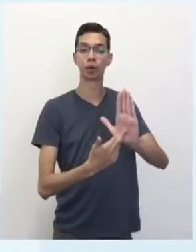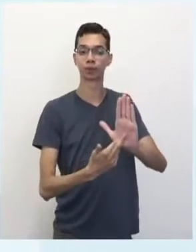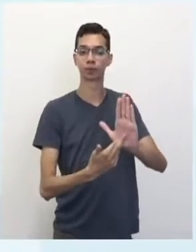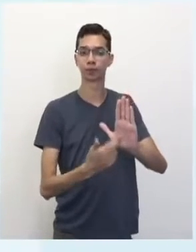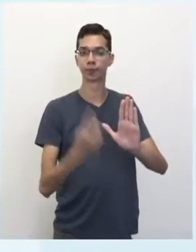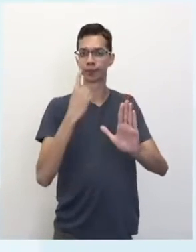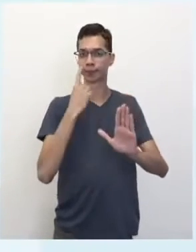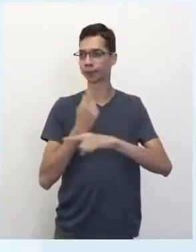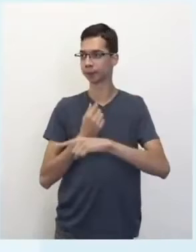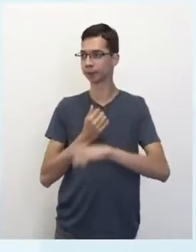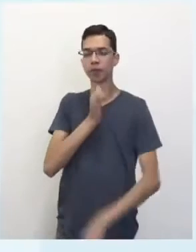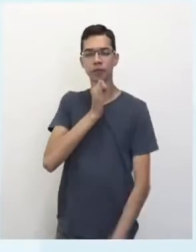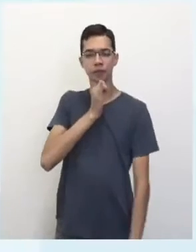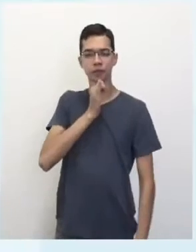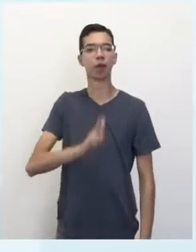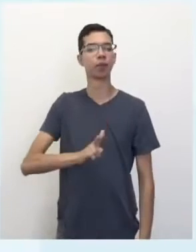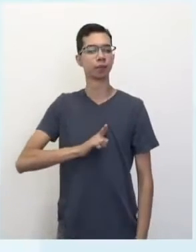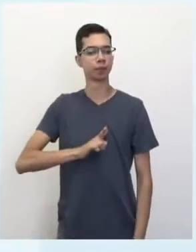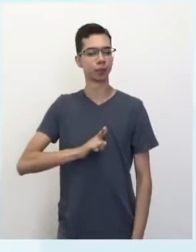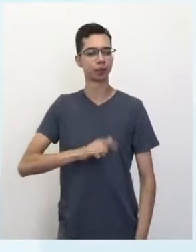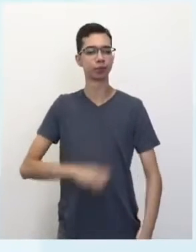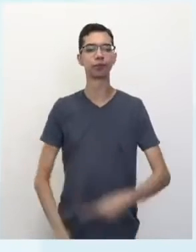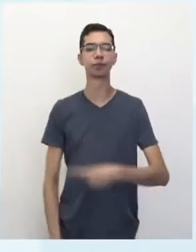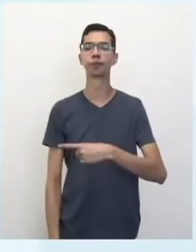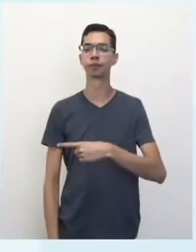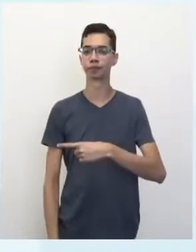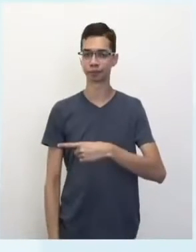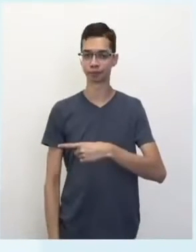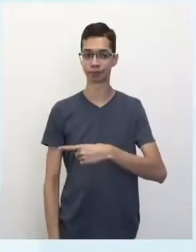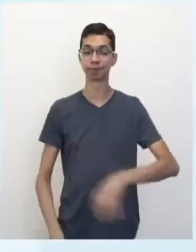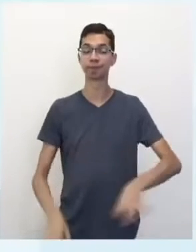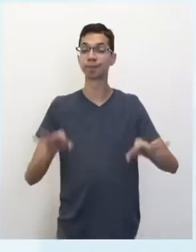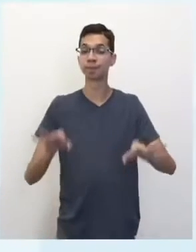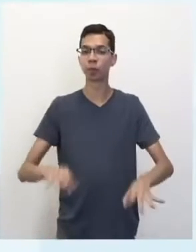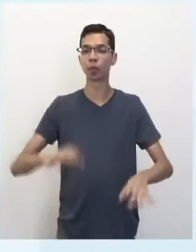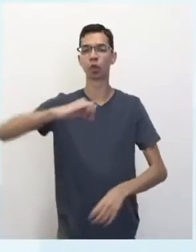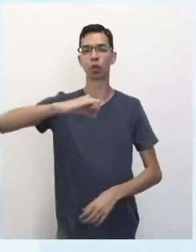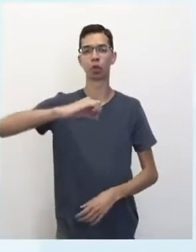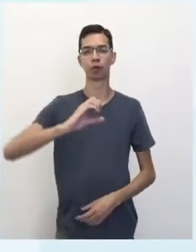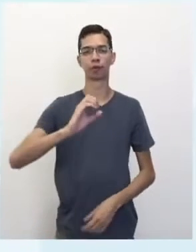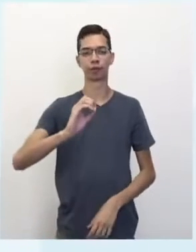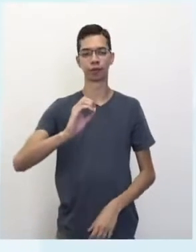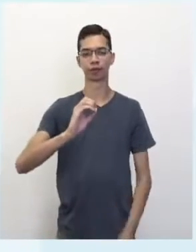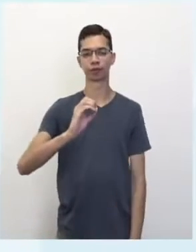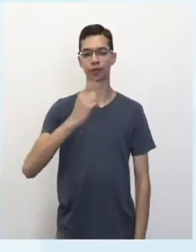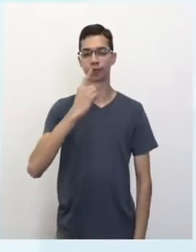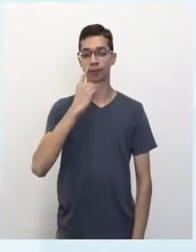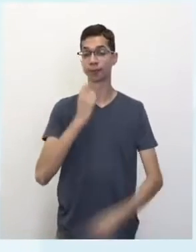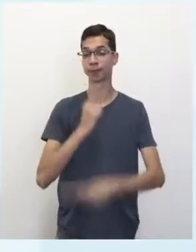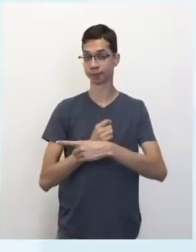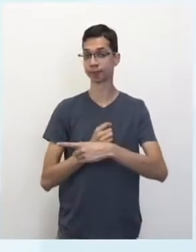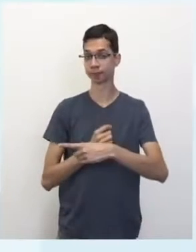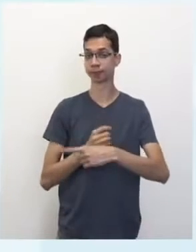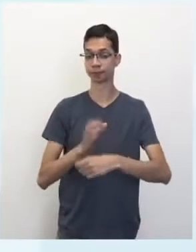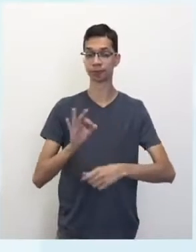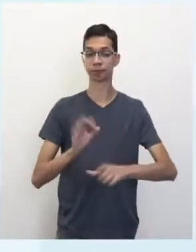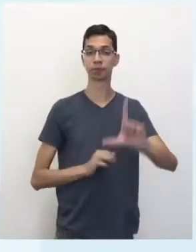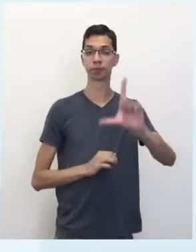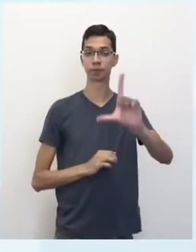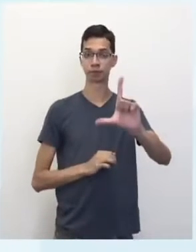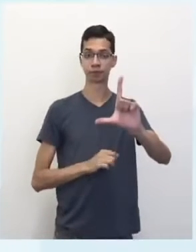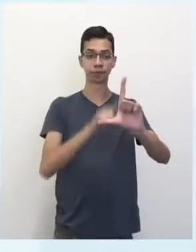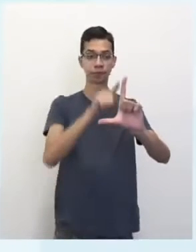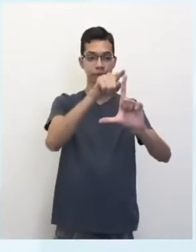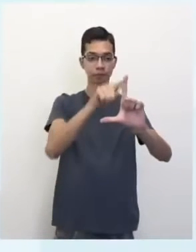tenho um exemplo de ângulo e exatamente 90 graus, né, Tony? Exato, que é um ângulo reto, né? Isso, então nós chamamos de